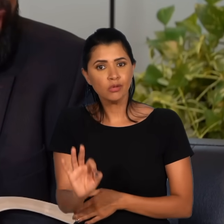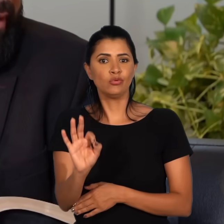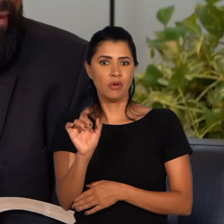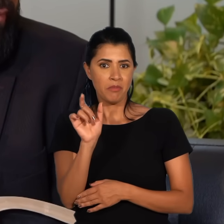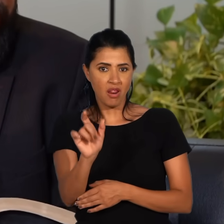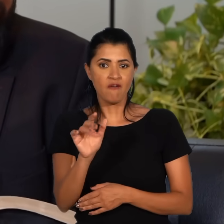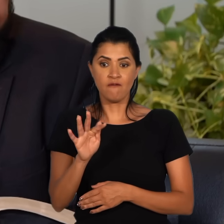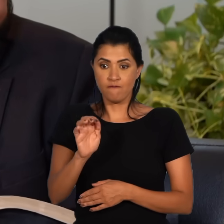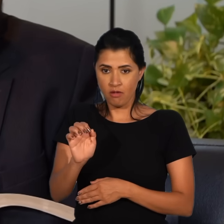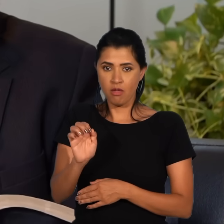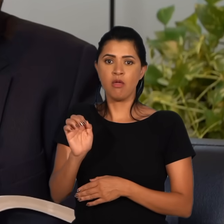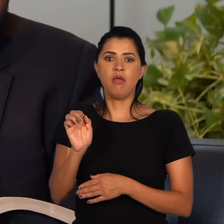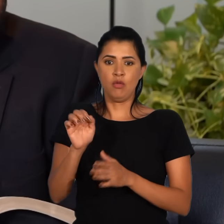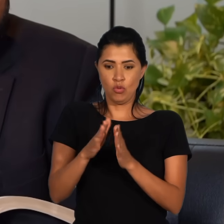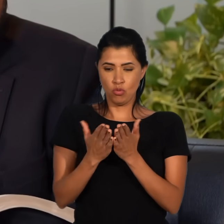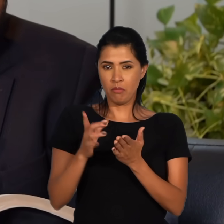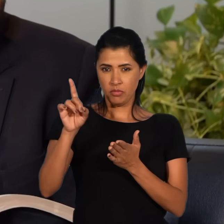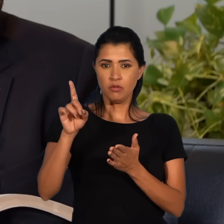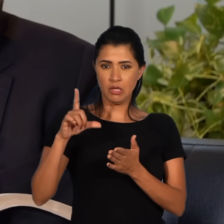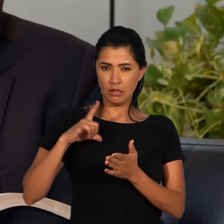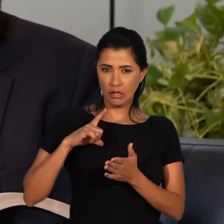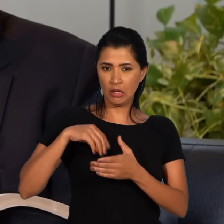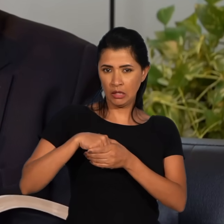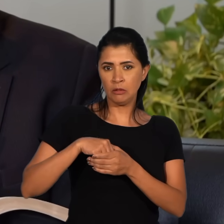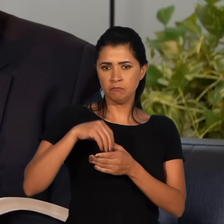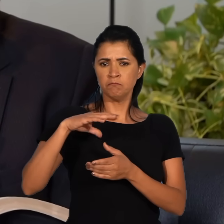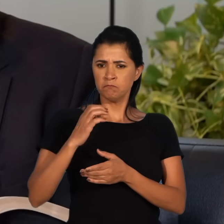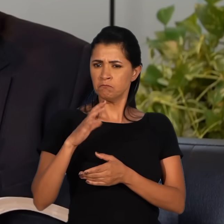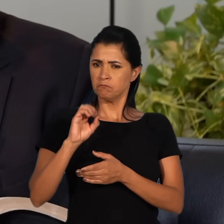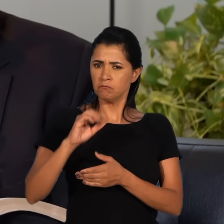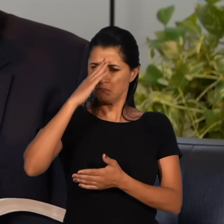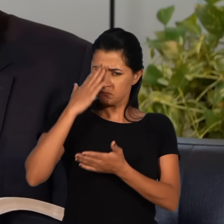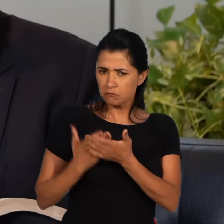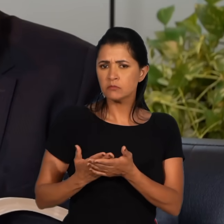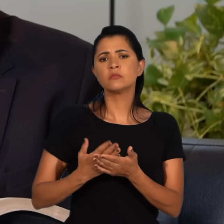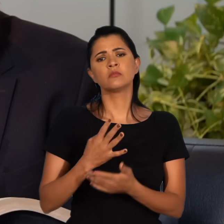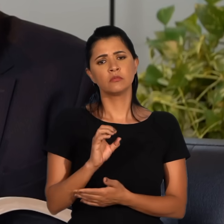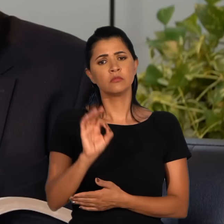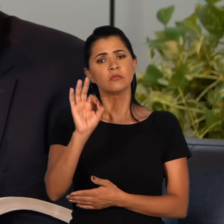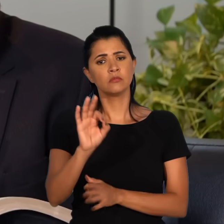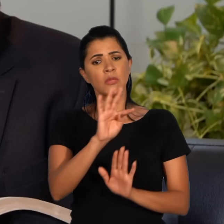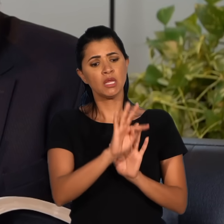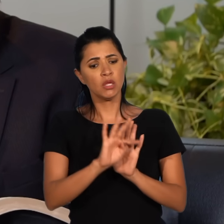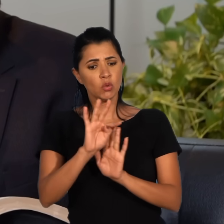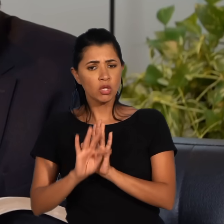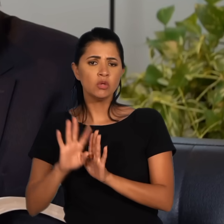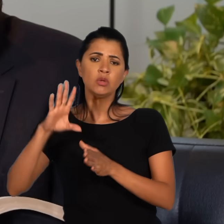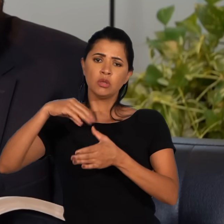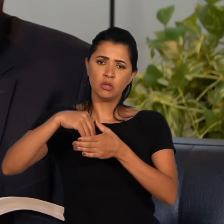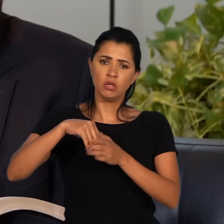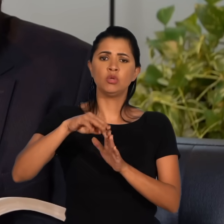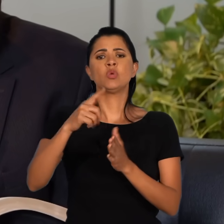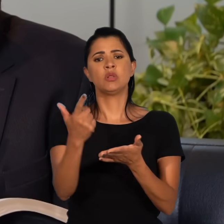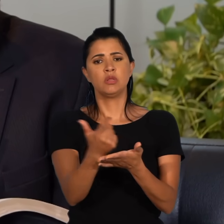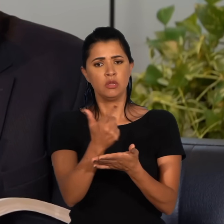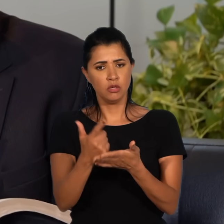das vezes que aparece a fé a crença né o crer como um verbo 40% dos textos estão no